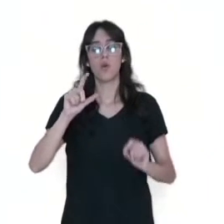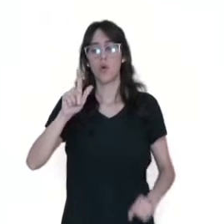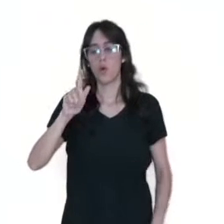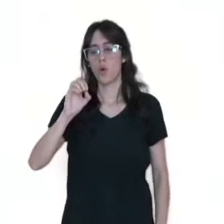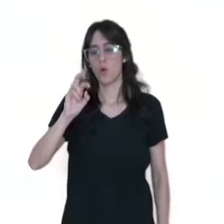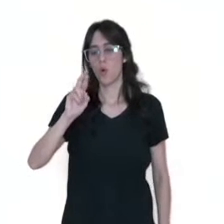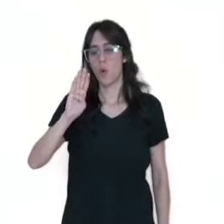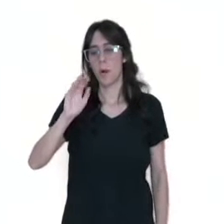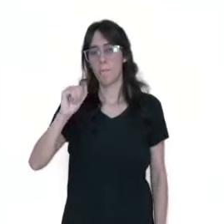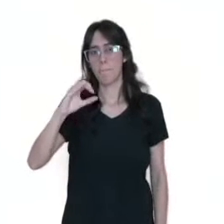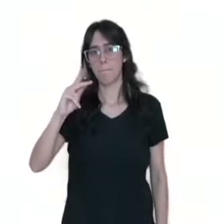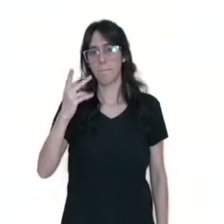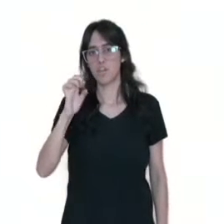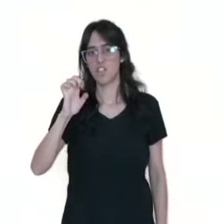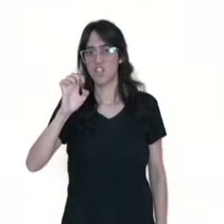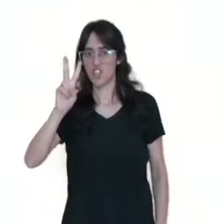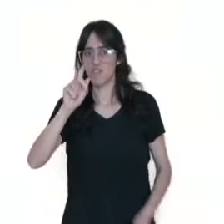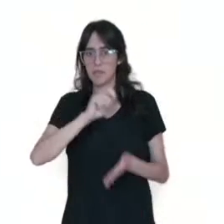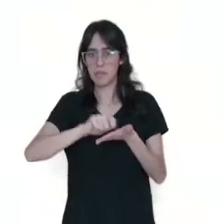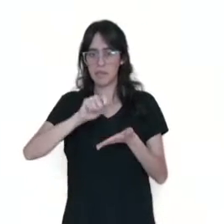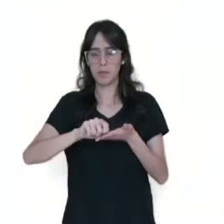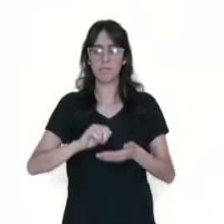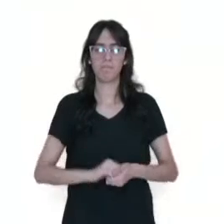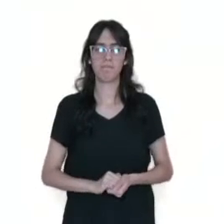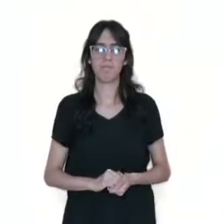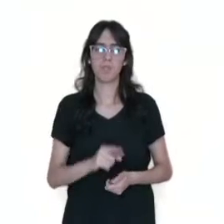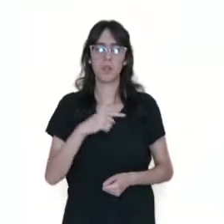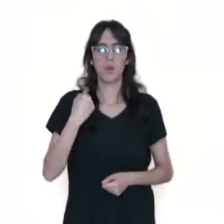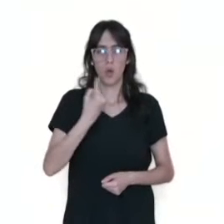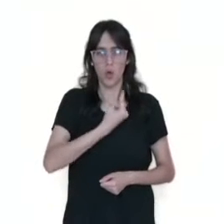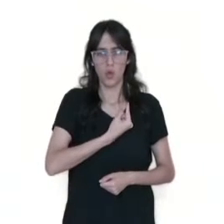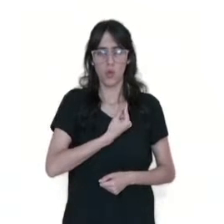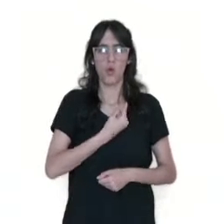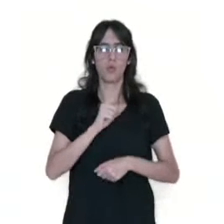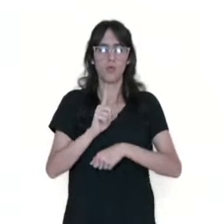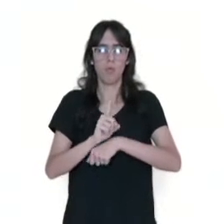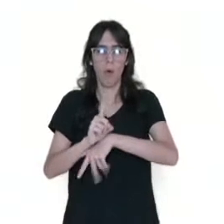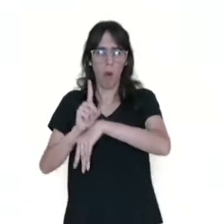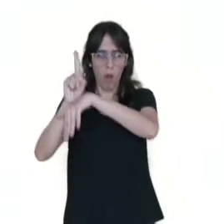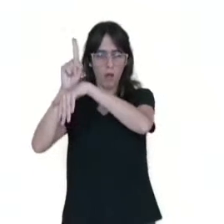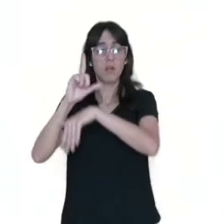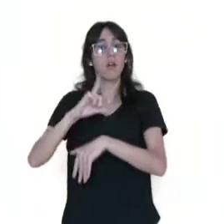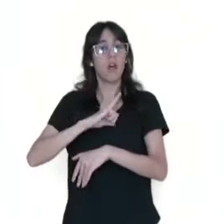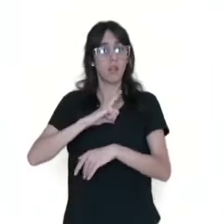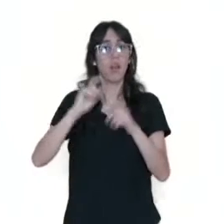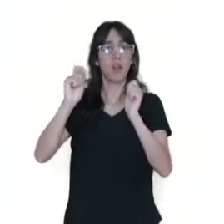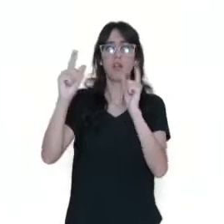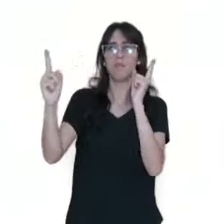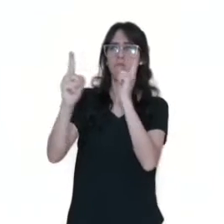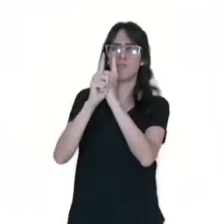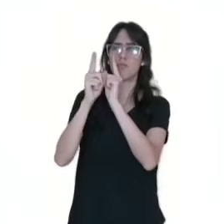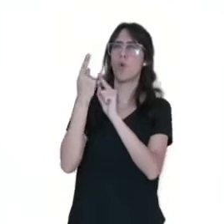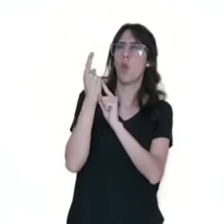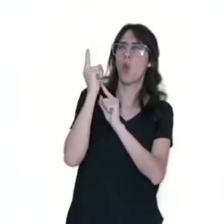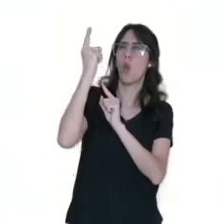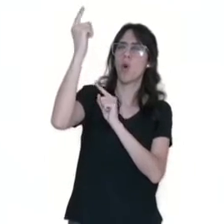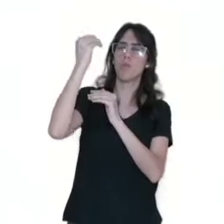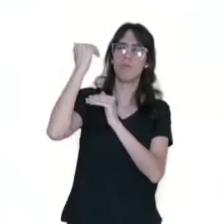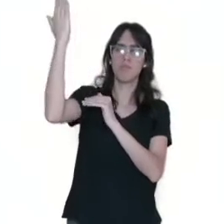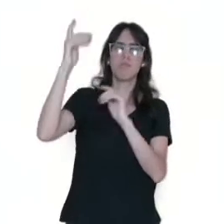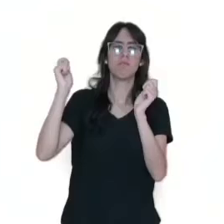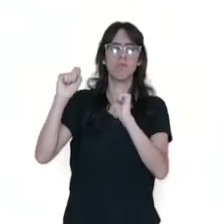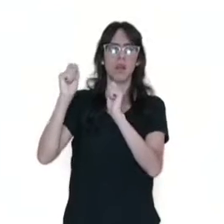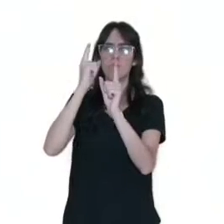Gorbachev. Nossos foguetes conseguem encontrar o cometa de Halley e atingir Vênus com uma